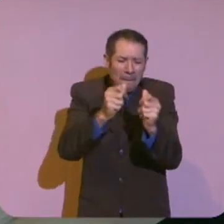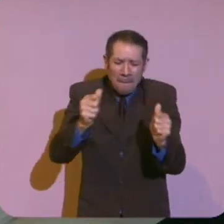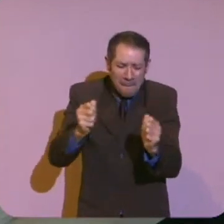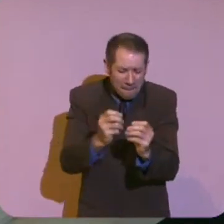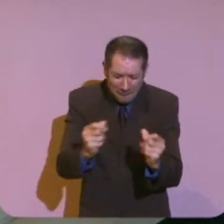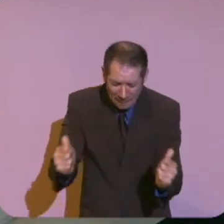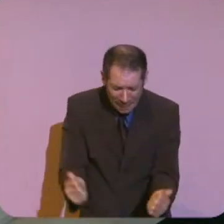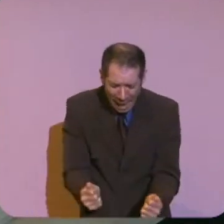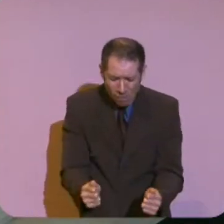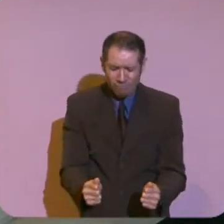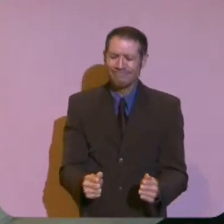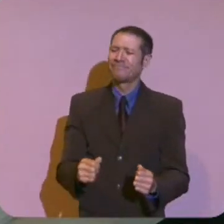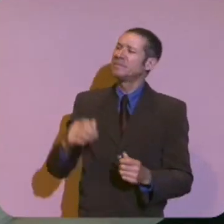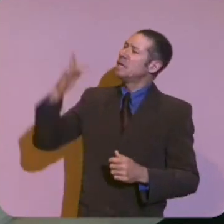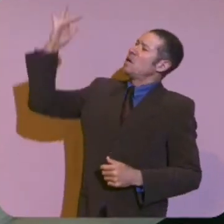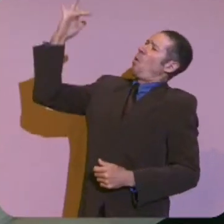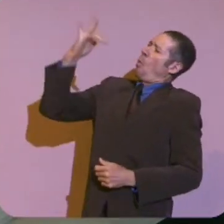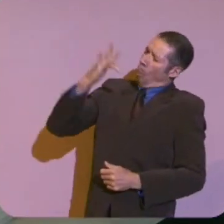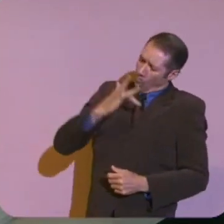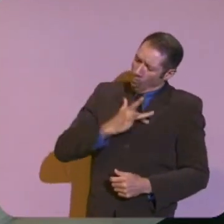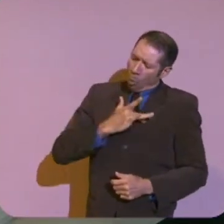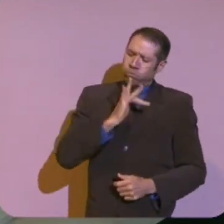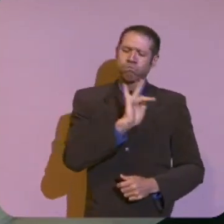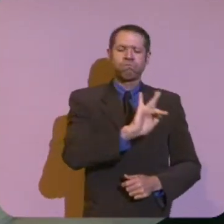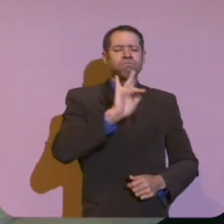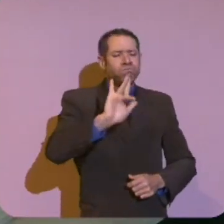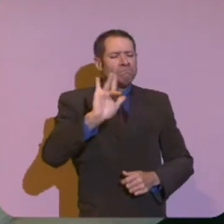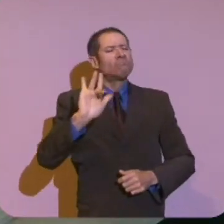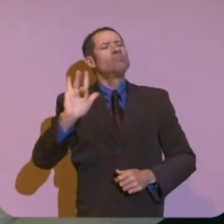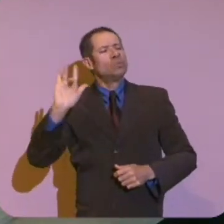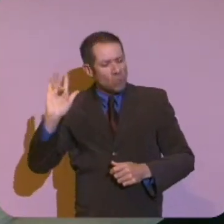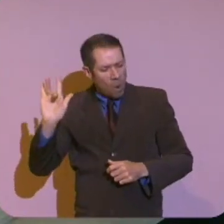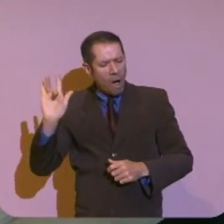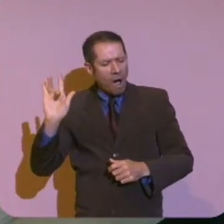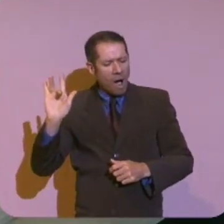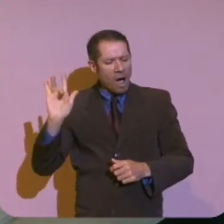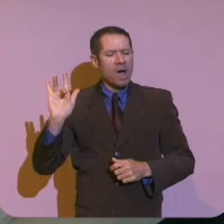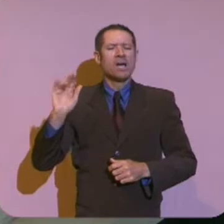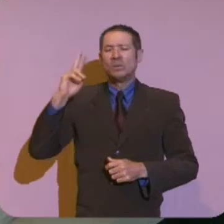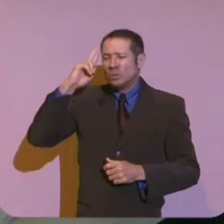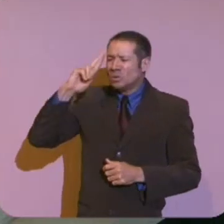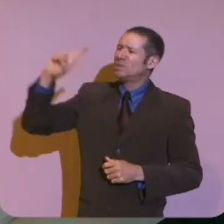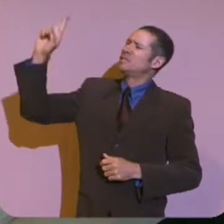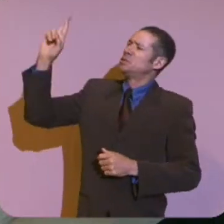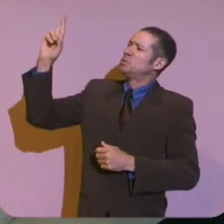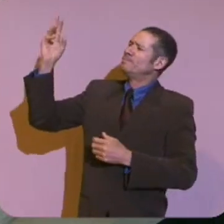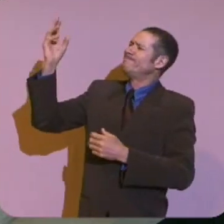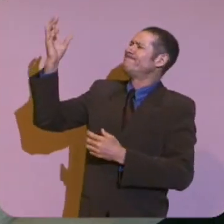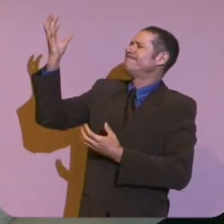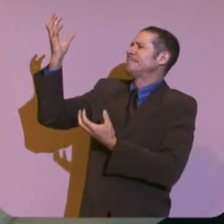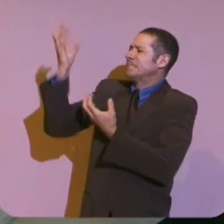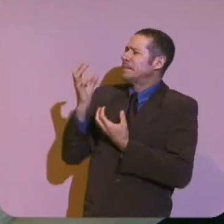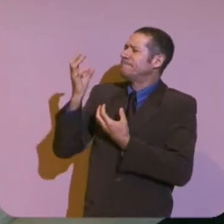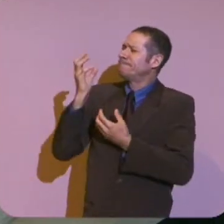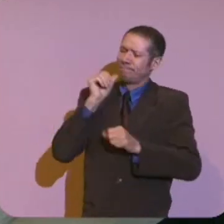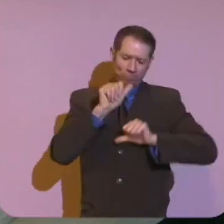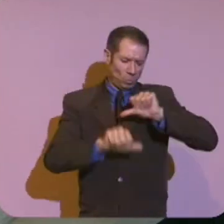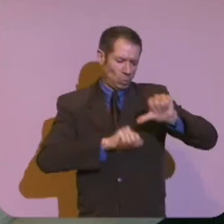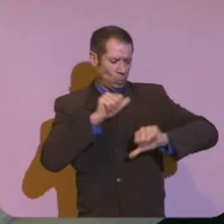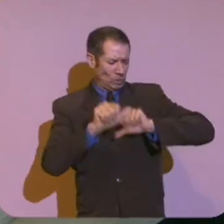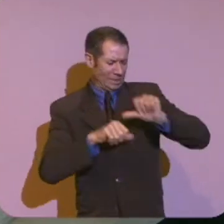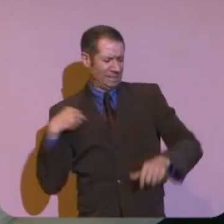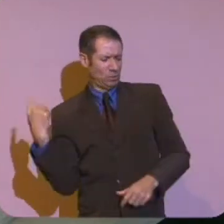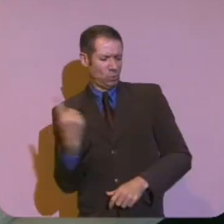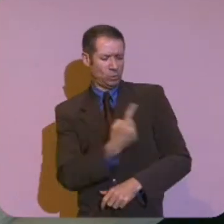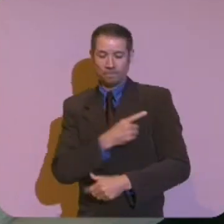então toca-nos de tal maneira que a forma que o Senhor quer gerar em nós se